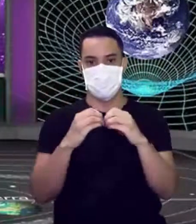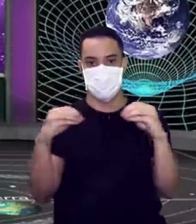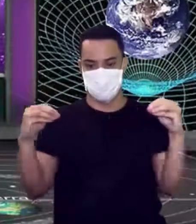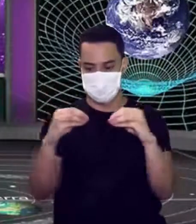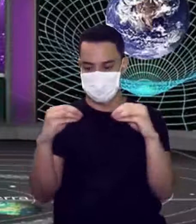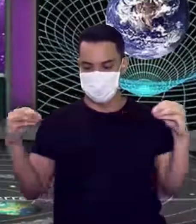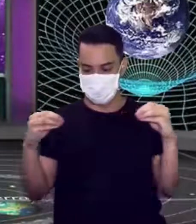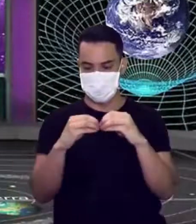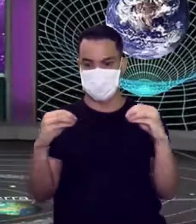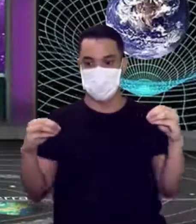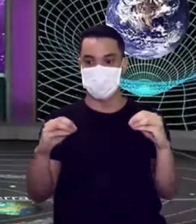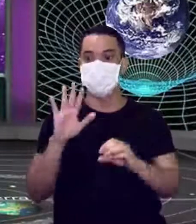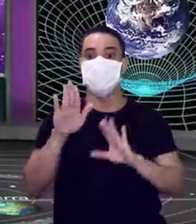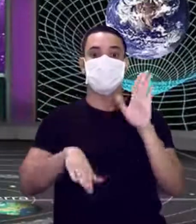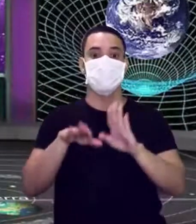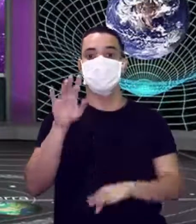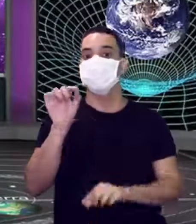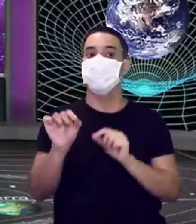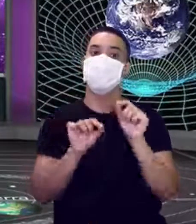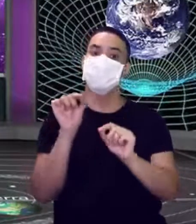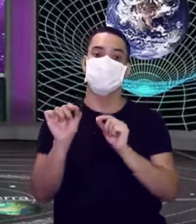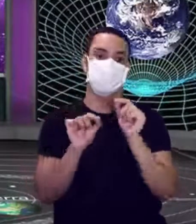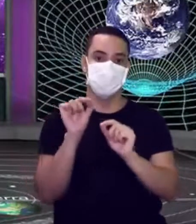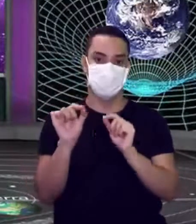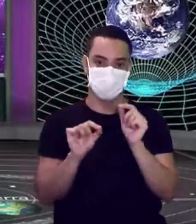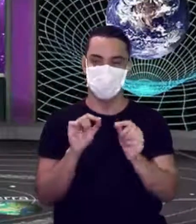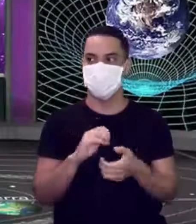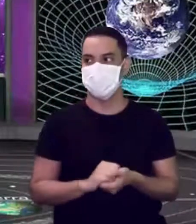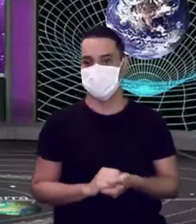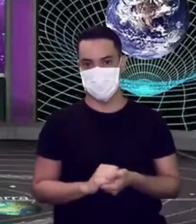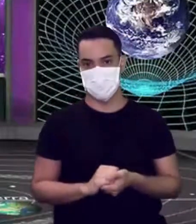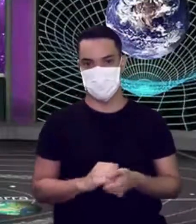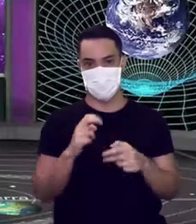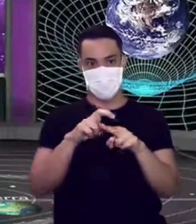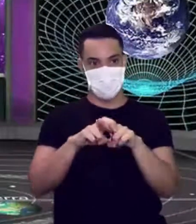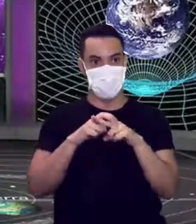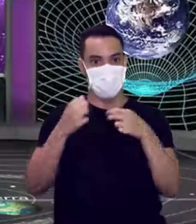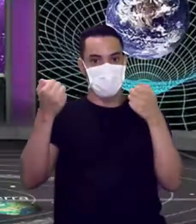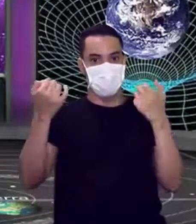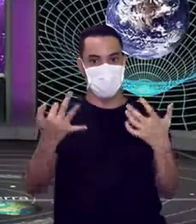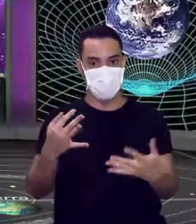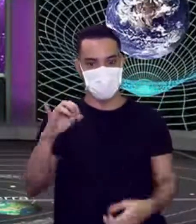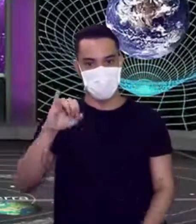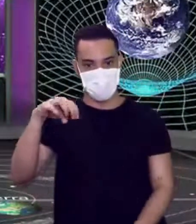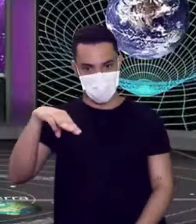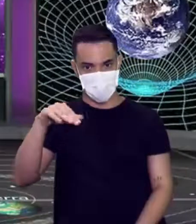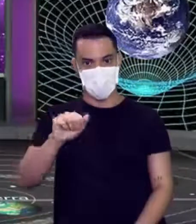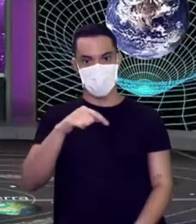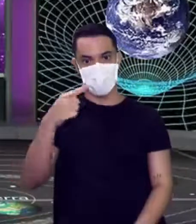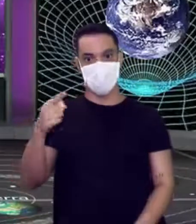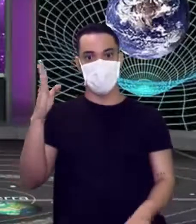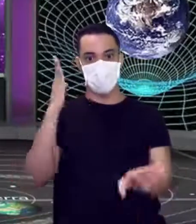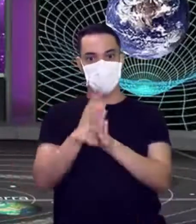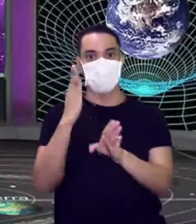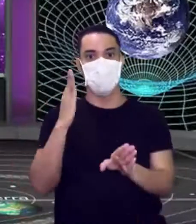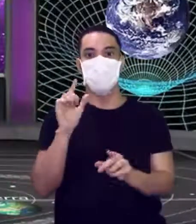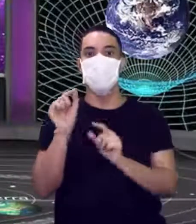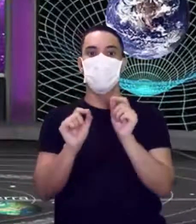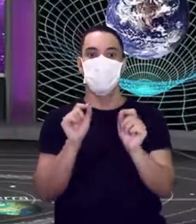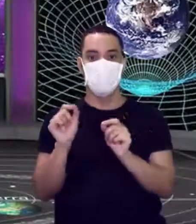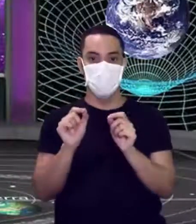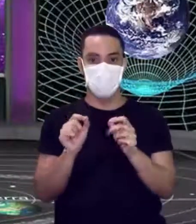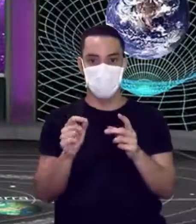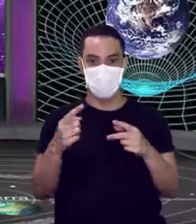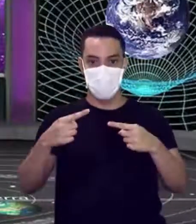E o que depende essa atração ou essa repulsão? Quando a gente está falando de ímã, vai ser através dos seus polos. Então,